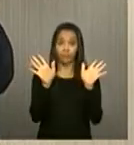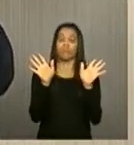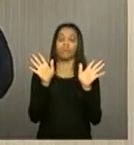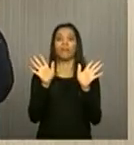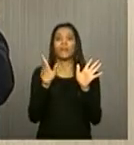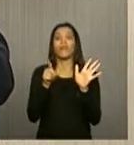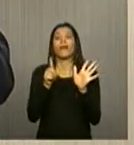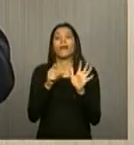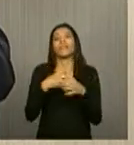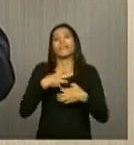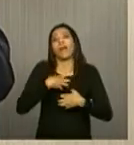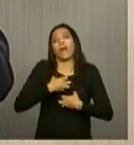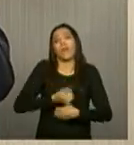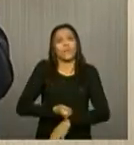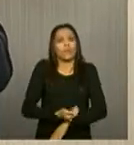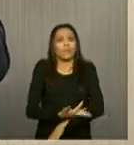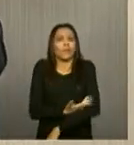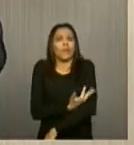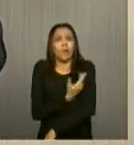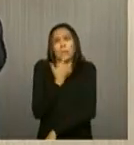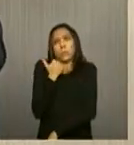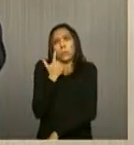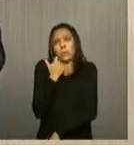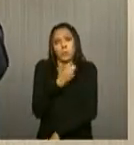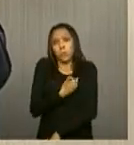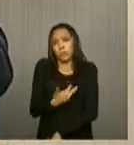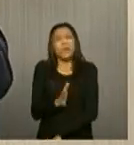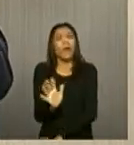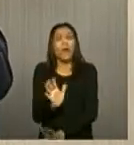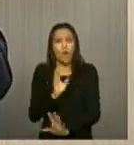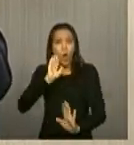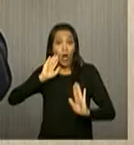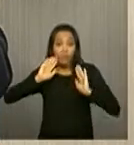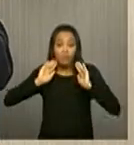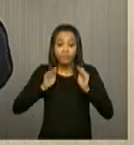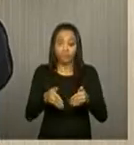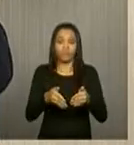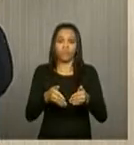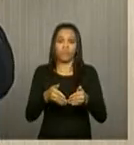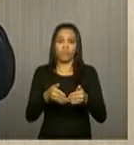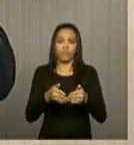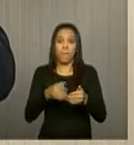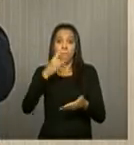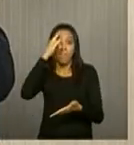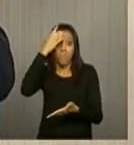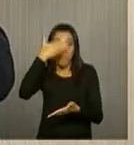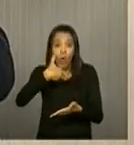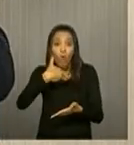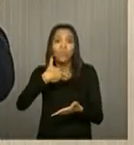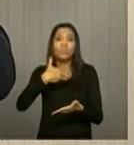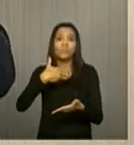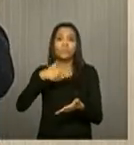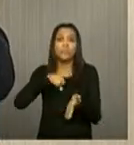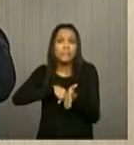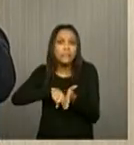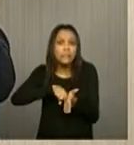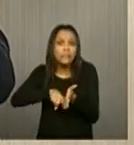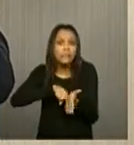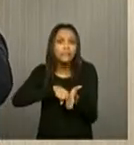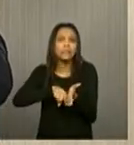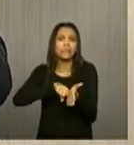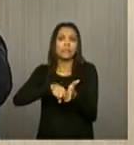ato emocional a perícia lida com vestígios lida com provas materiais ela não trabalha